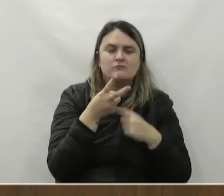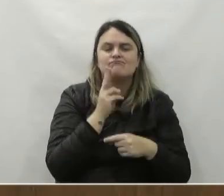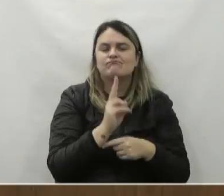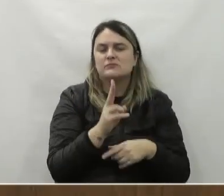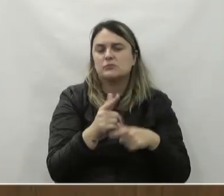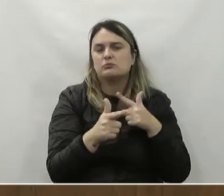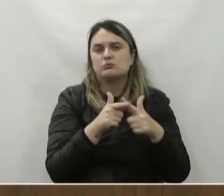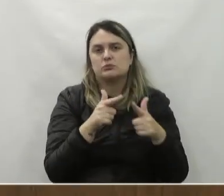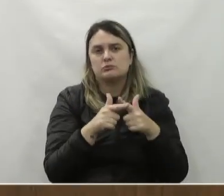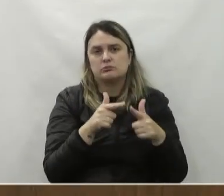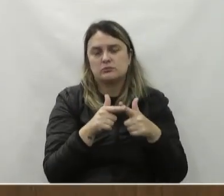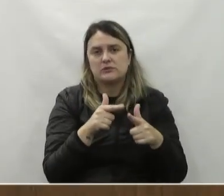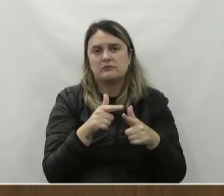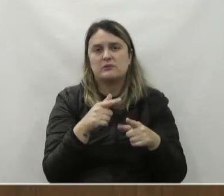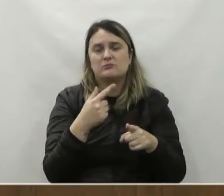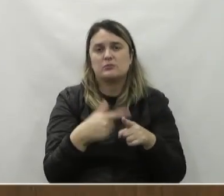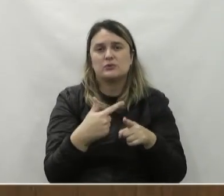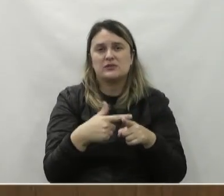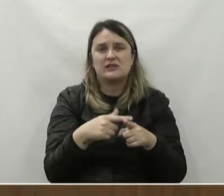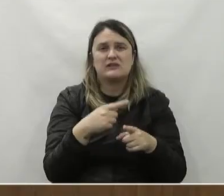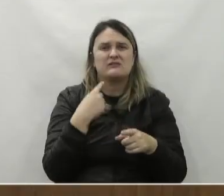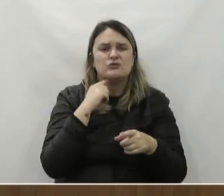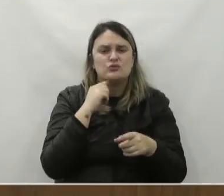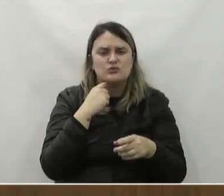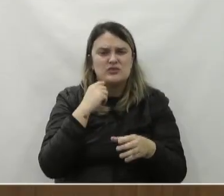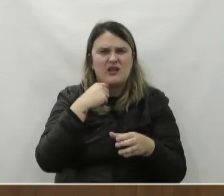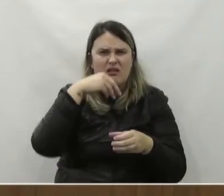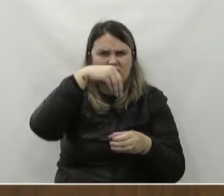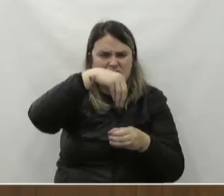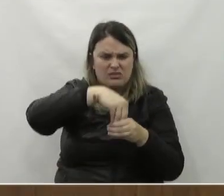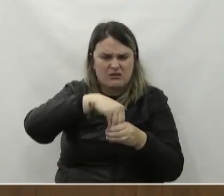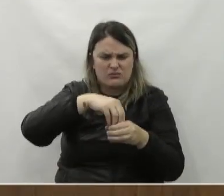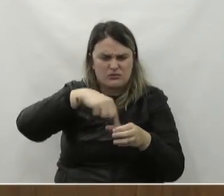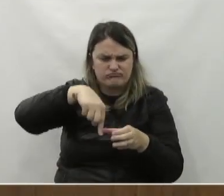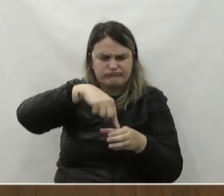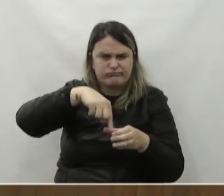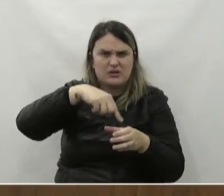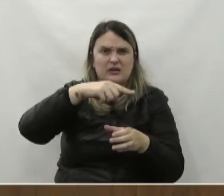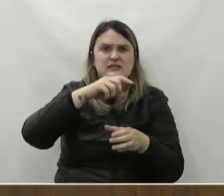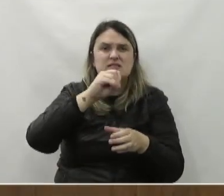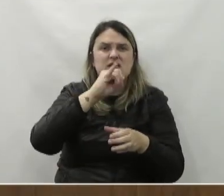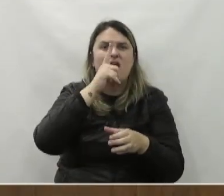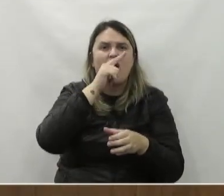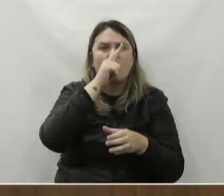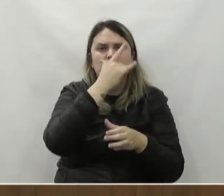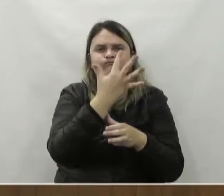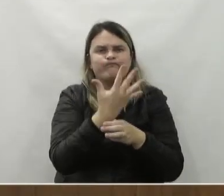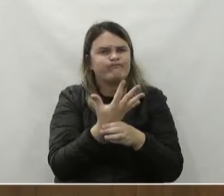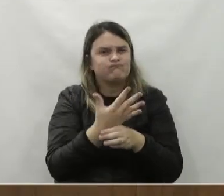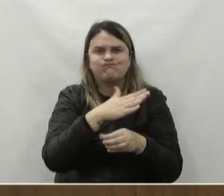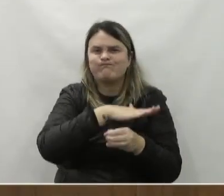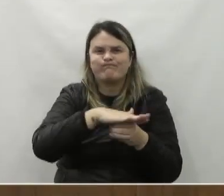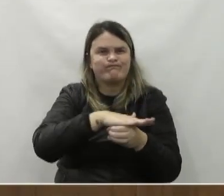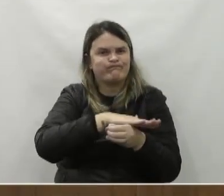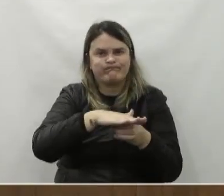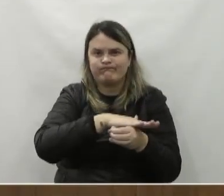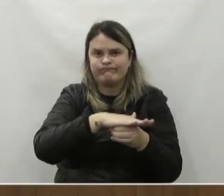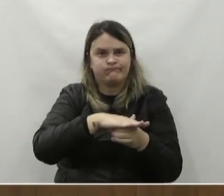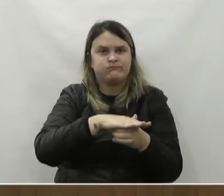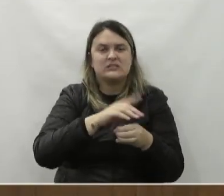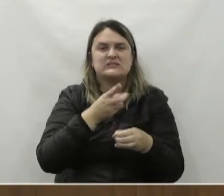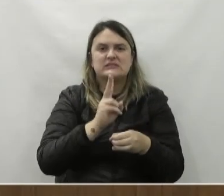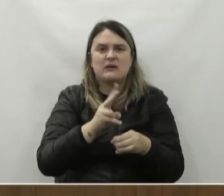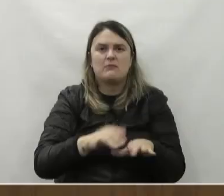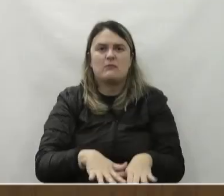constantes transtornos devido ao acúmulo de resíduos nos bueiros e à precariedade da pavimentação. Em períodos de chuva,